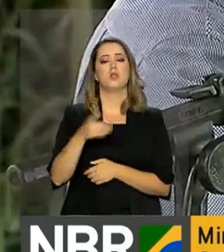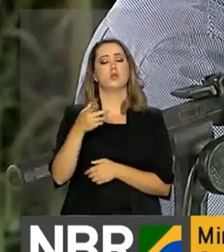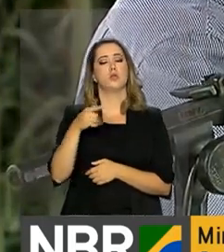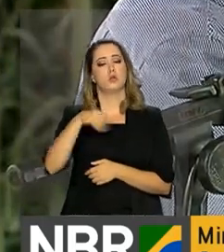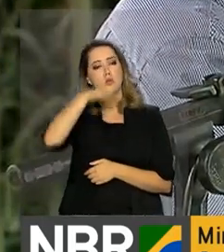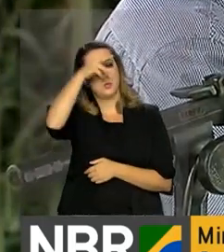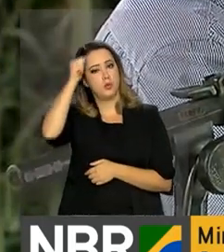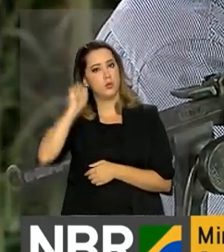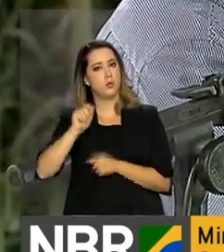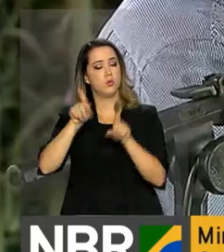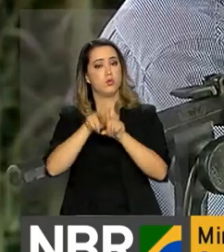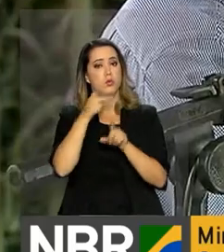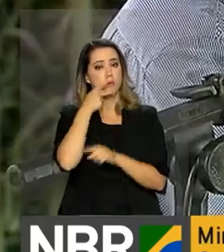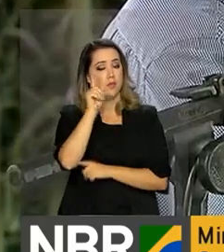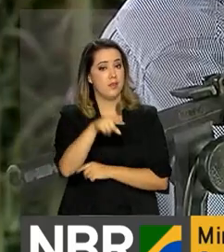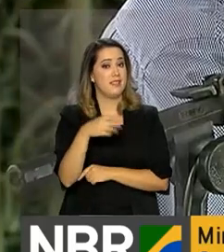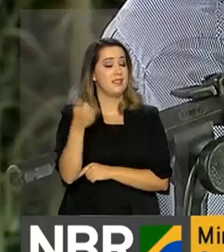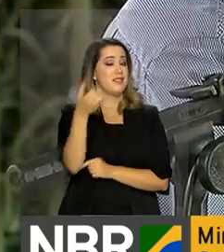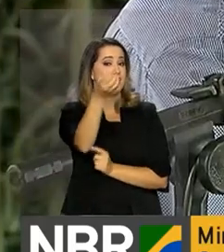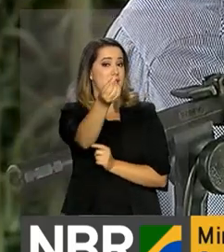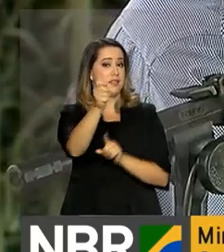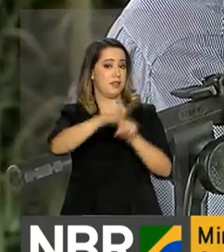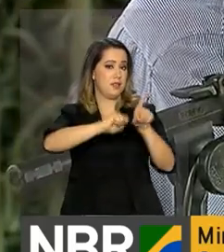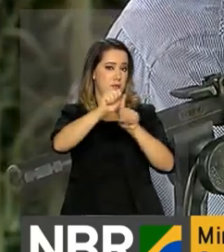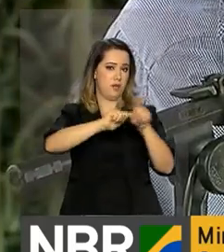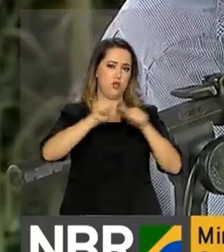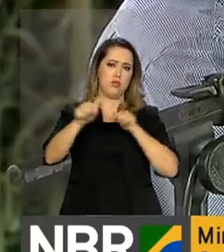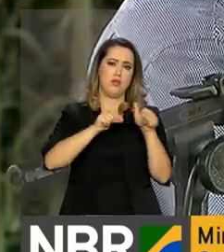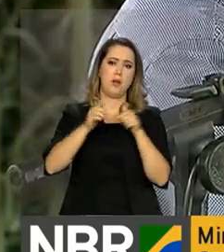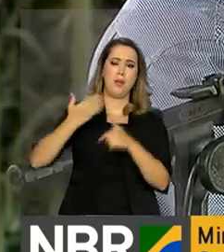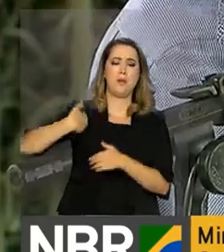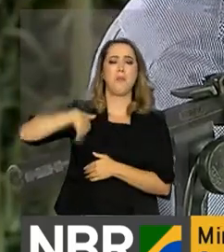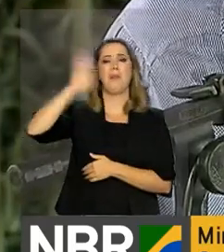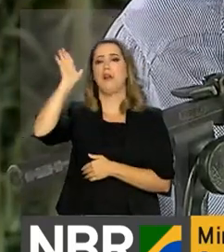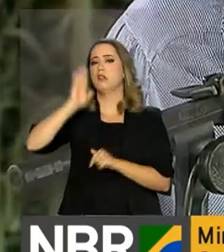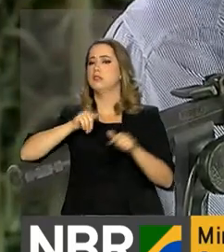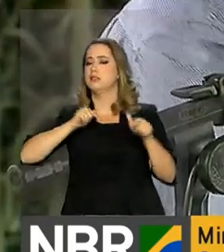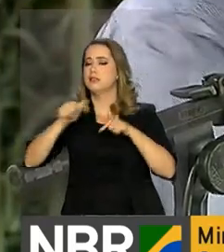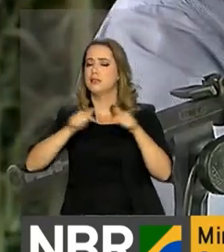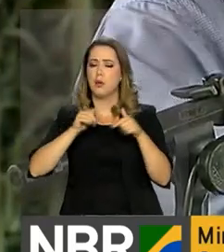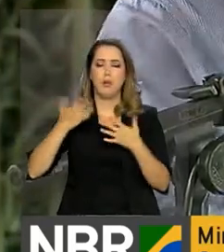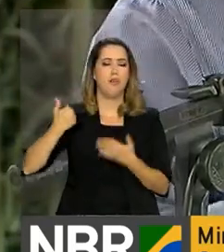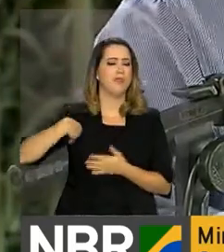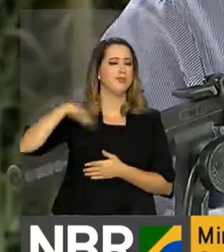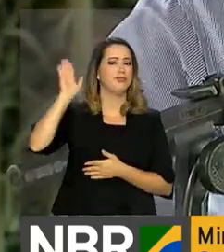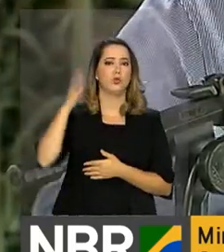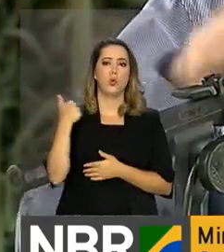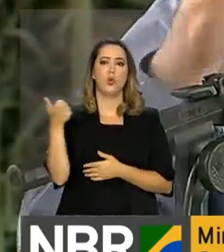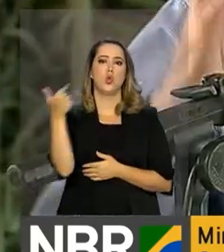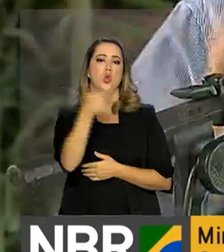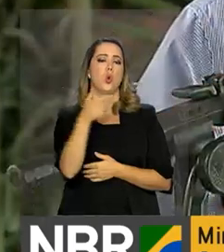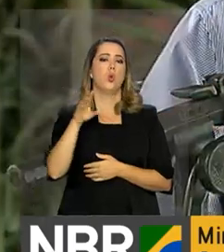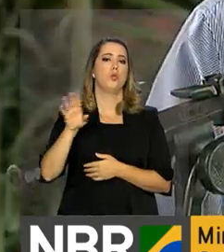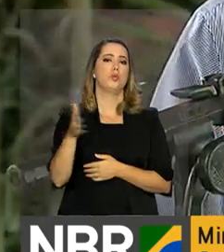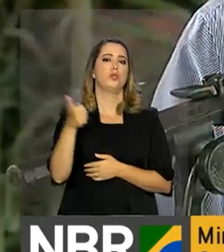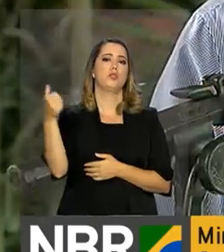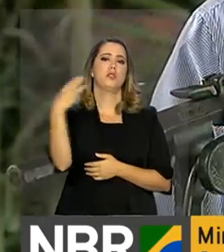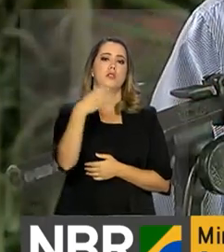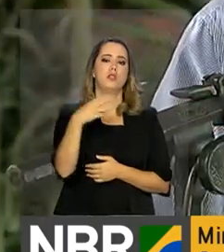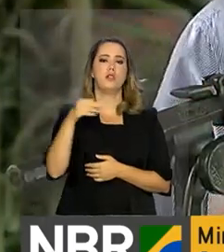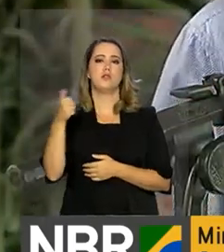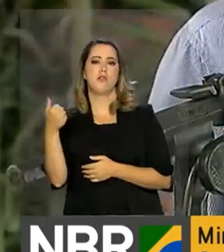Azambuja, nós fizemos nesses 16 meses, Pinato, acho que muito mais do que foi feito em 12, 13, 14